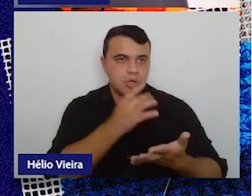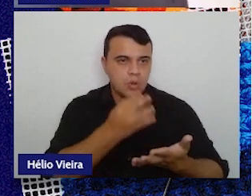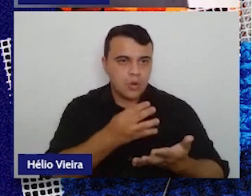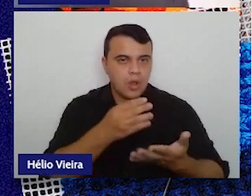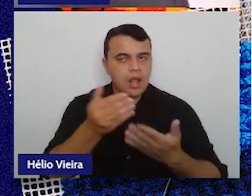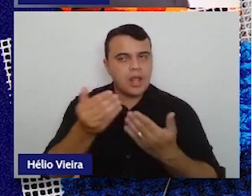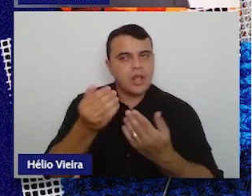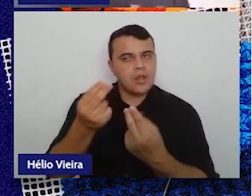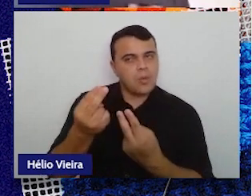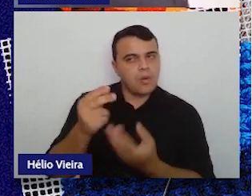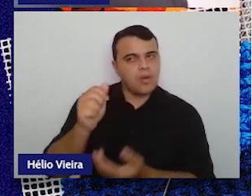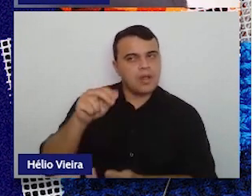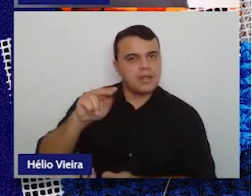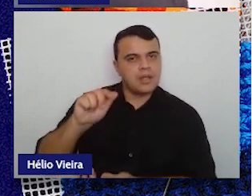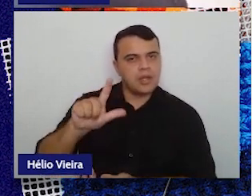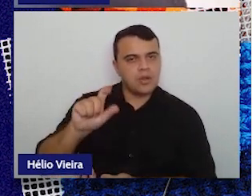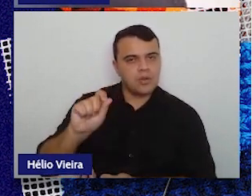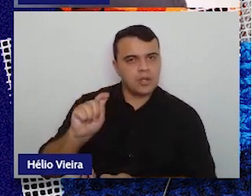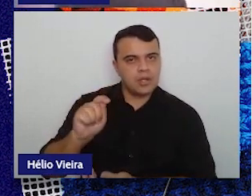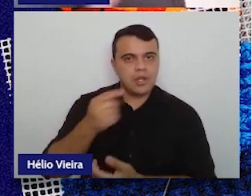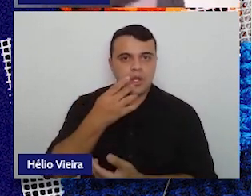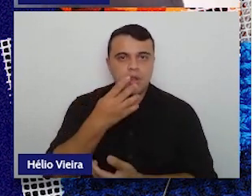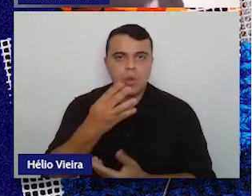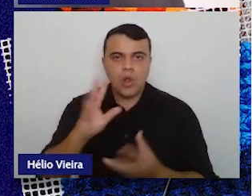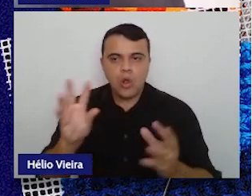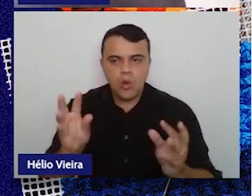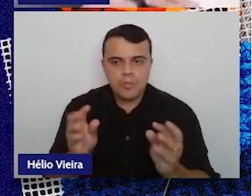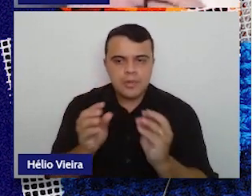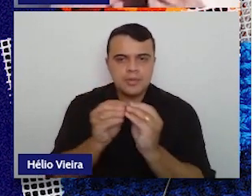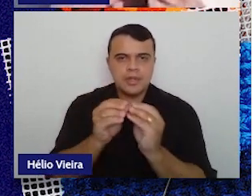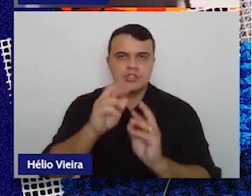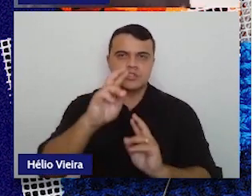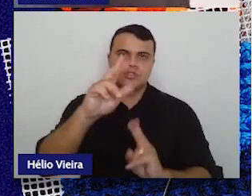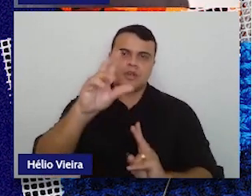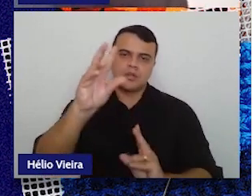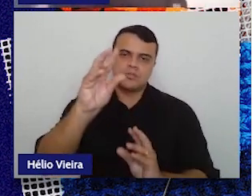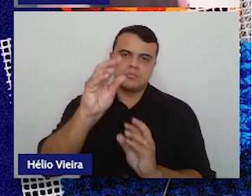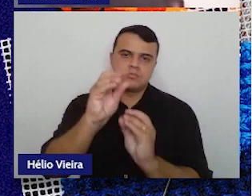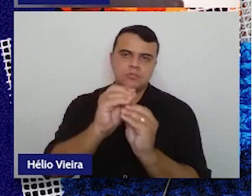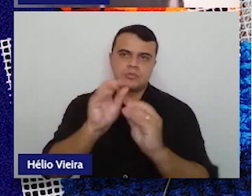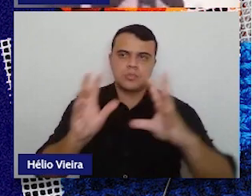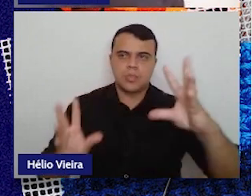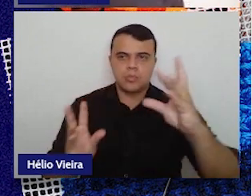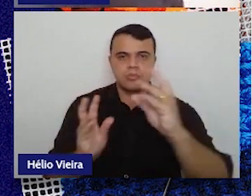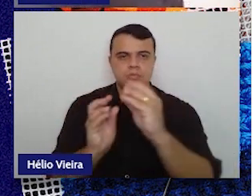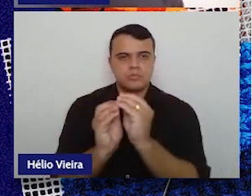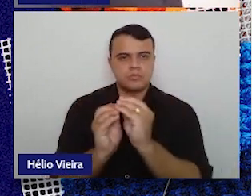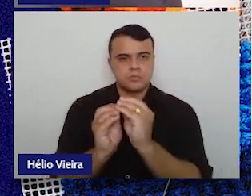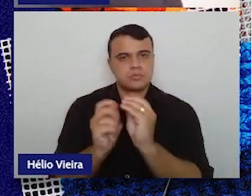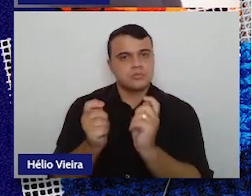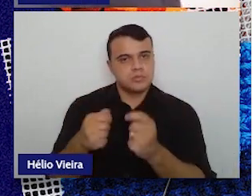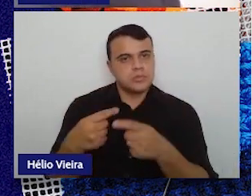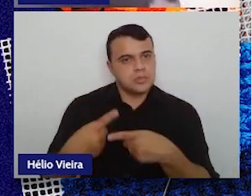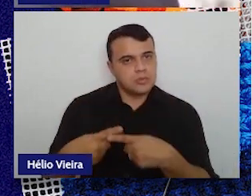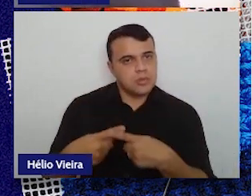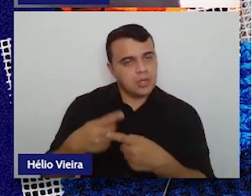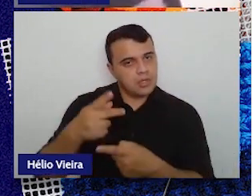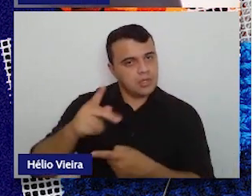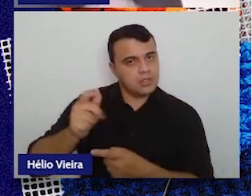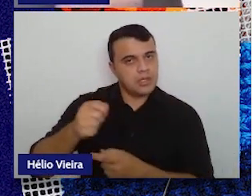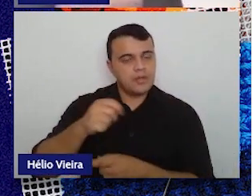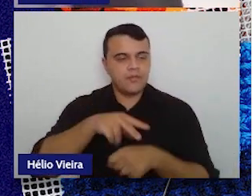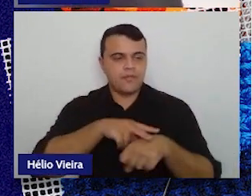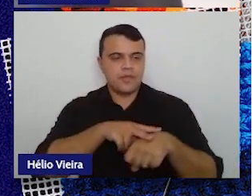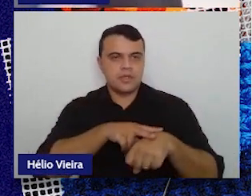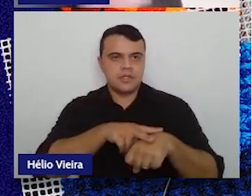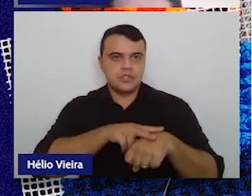análogas. E cores complementares são aquelas que no círculo cromático elas são opostas. Então, o verde